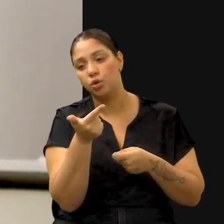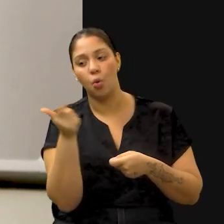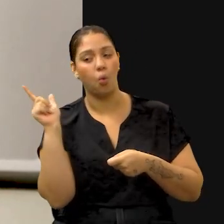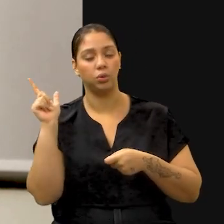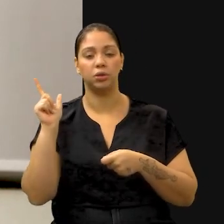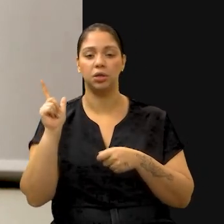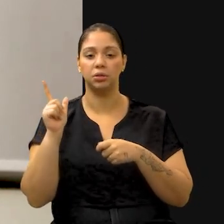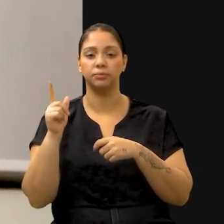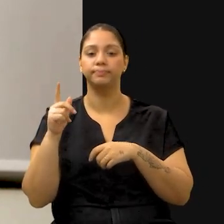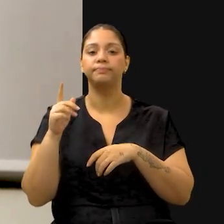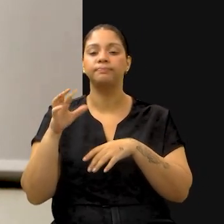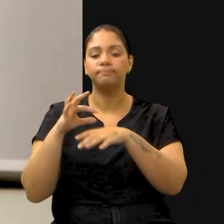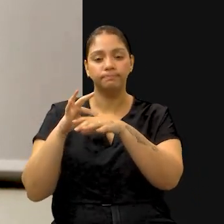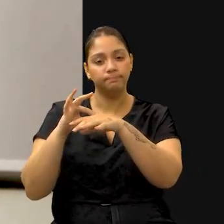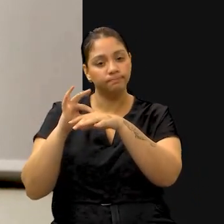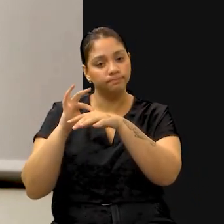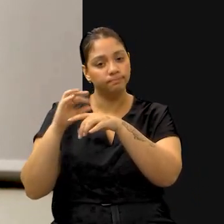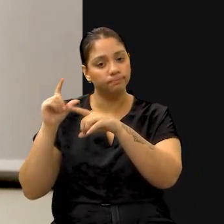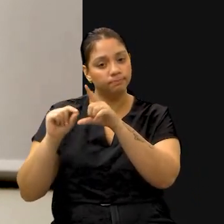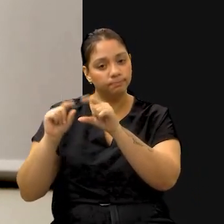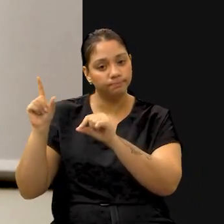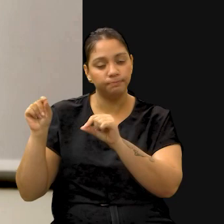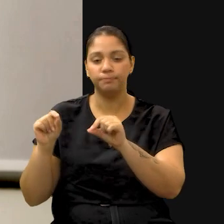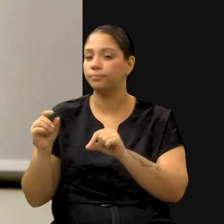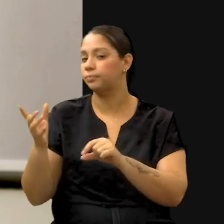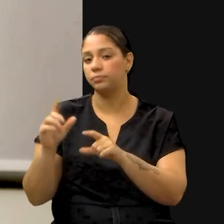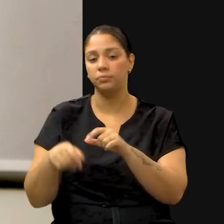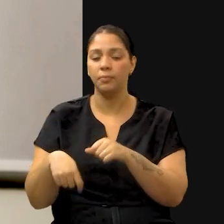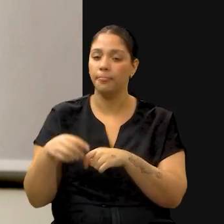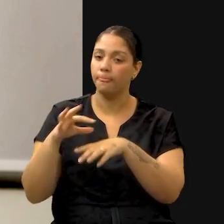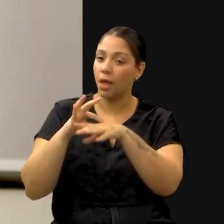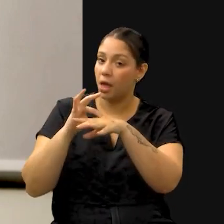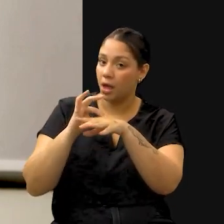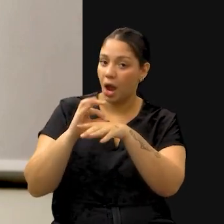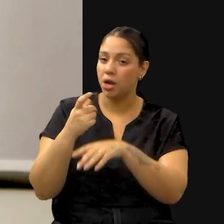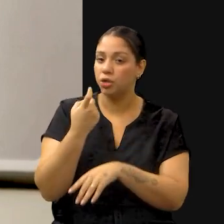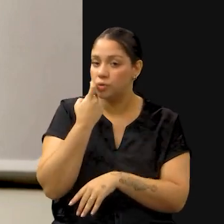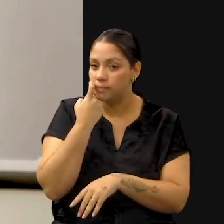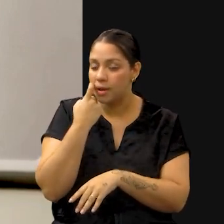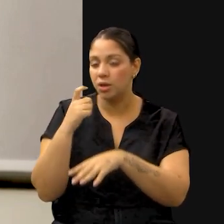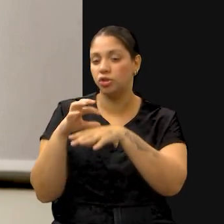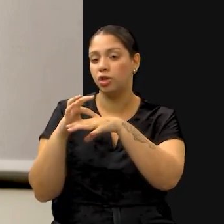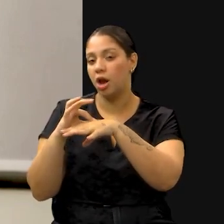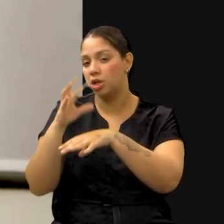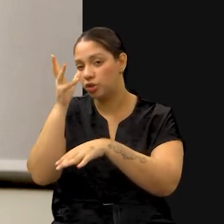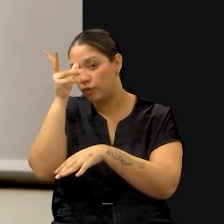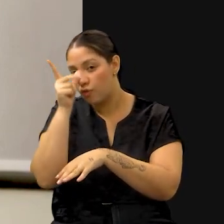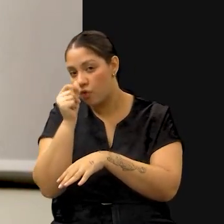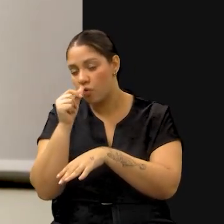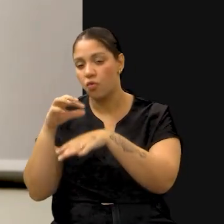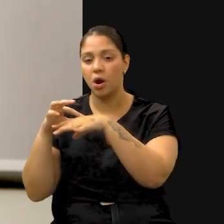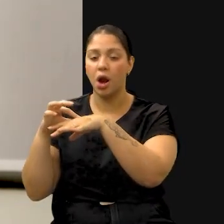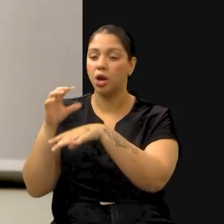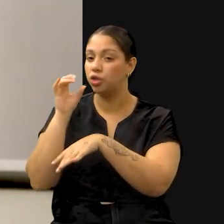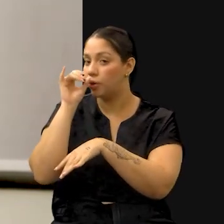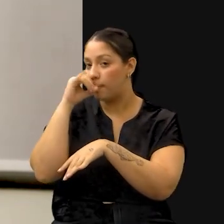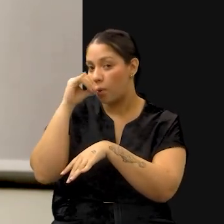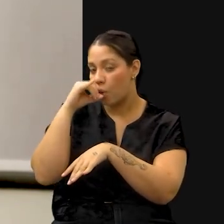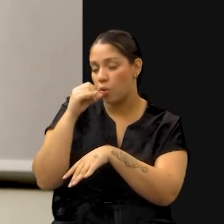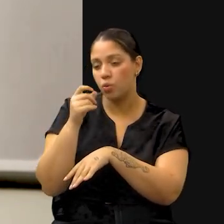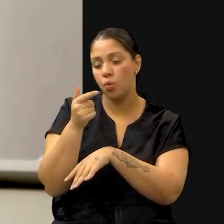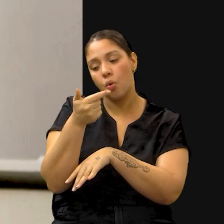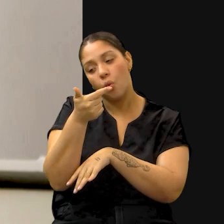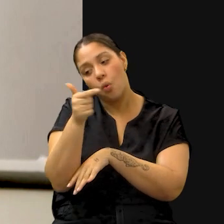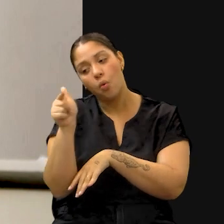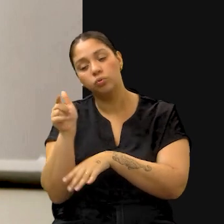fontes de proteína animal, se for o caso, como carne de peixe, carne de frango, carne de porco, e